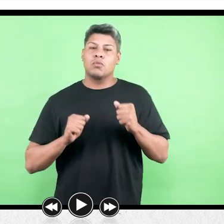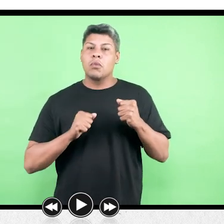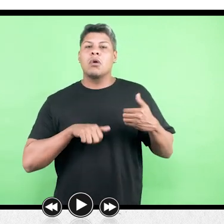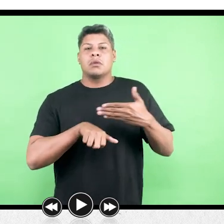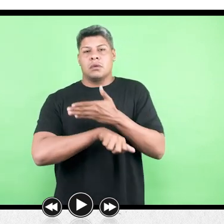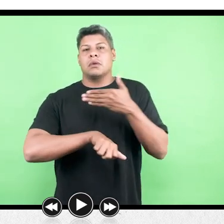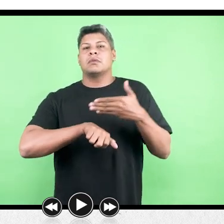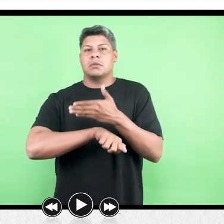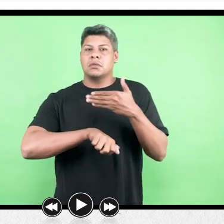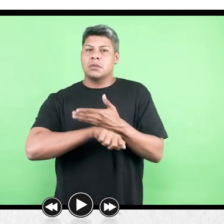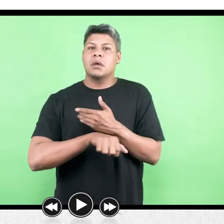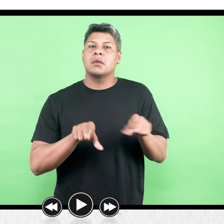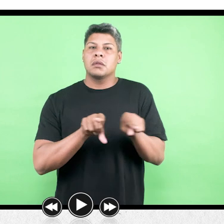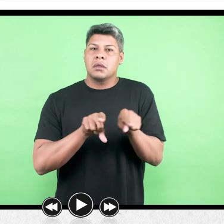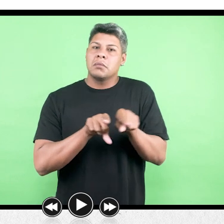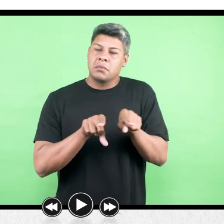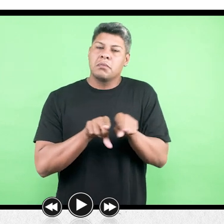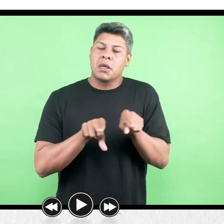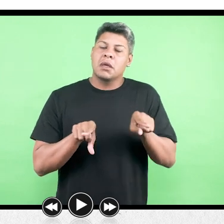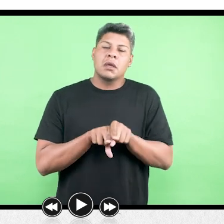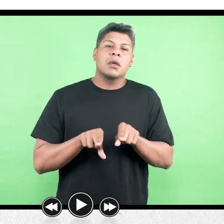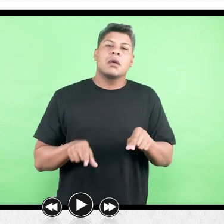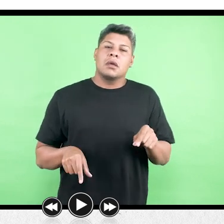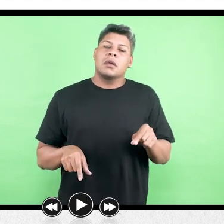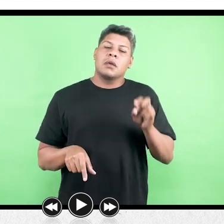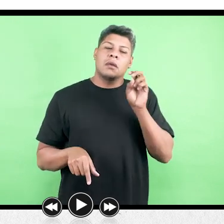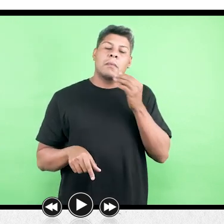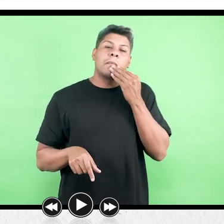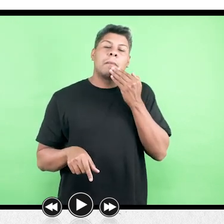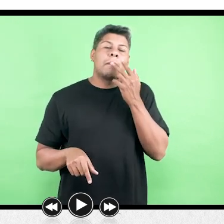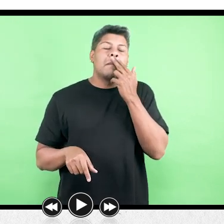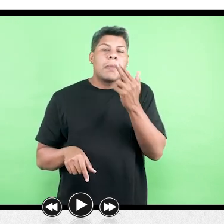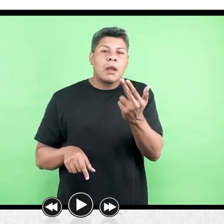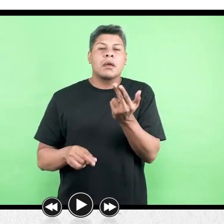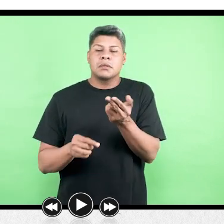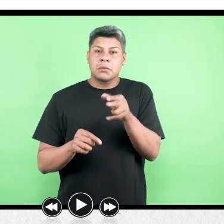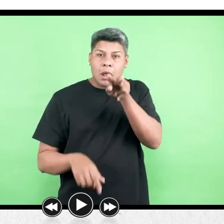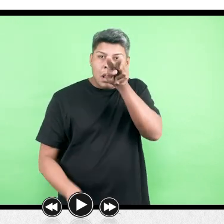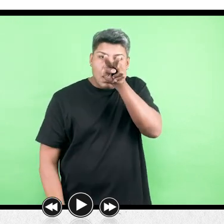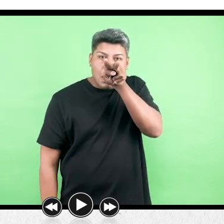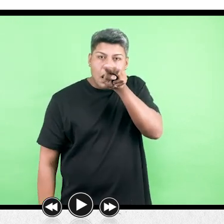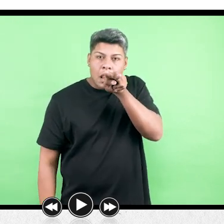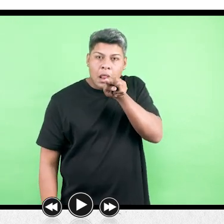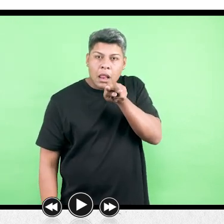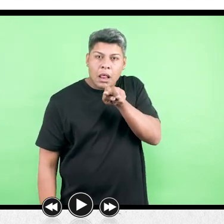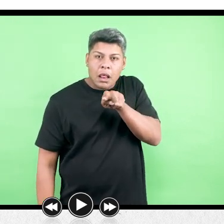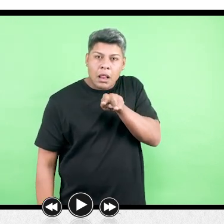acessar e viajar. A gente perde a noção, se começa, eu pelo menos,